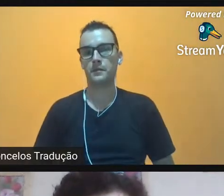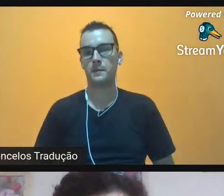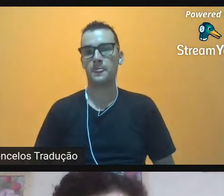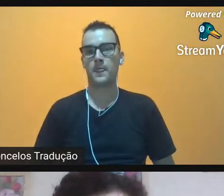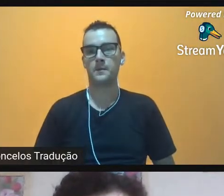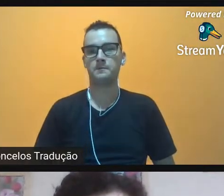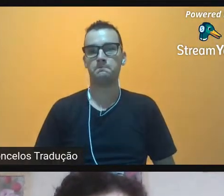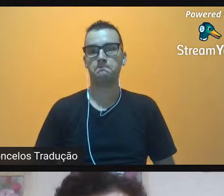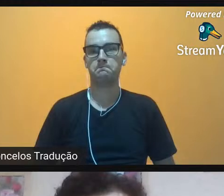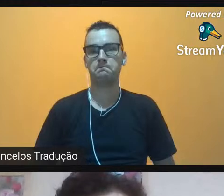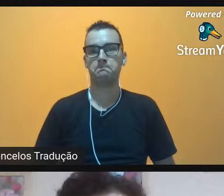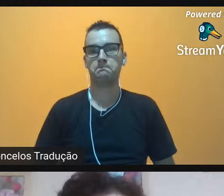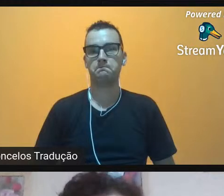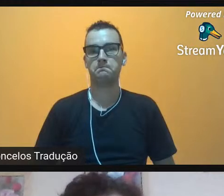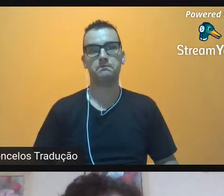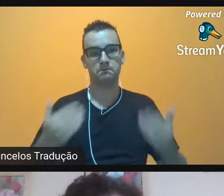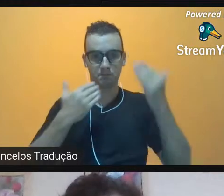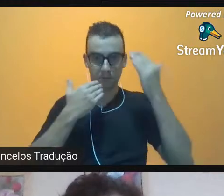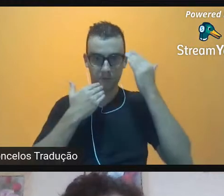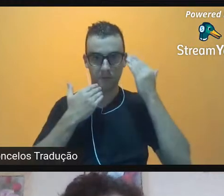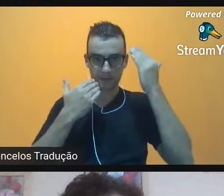Muito obrigada.